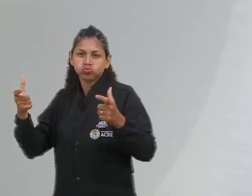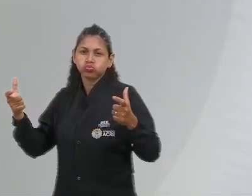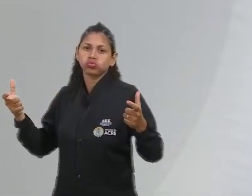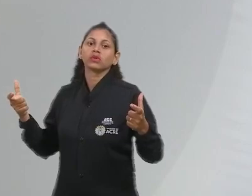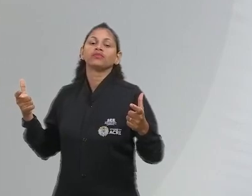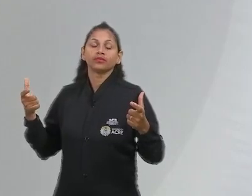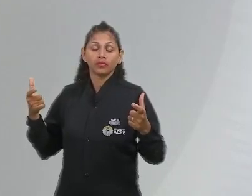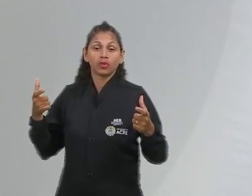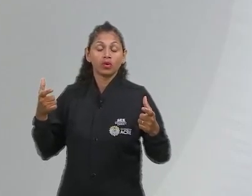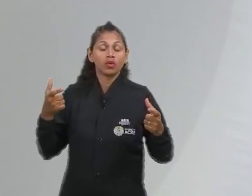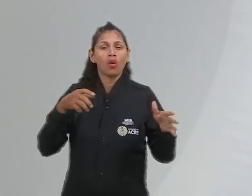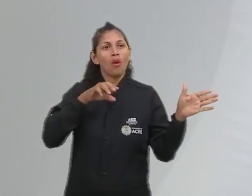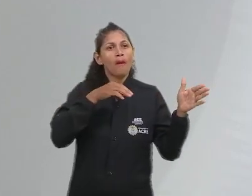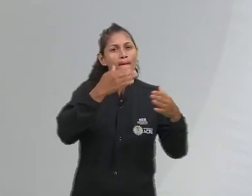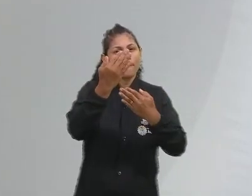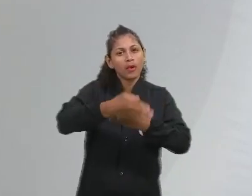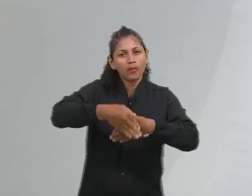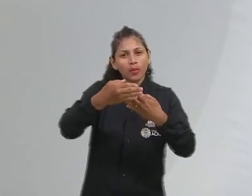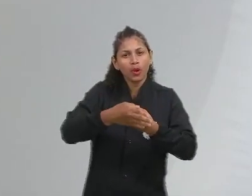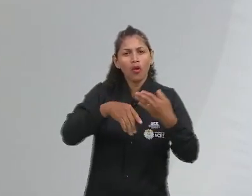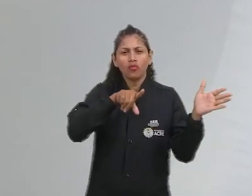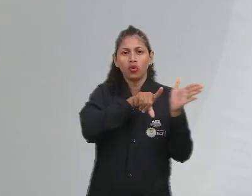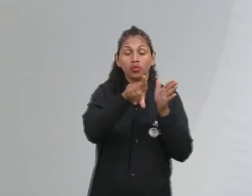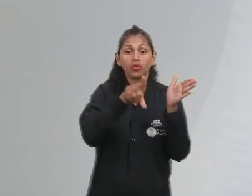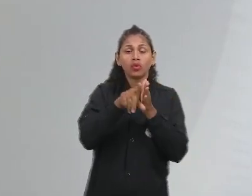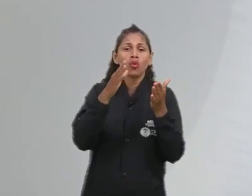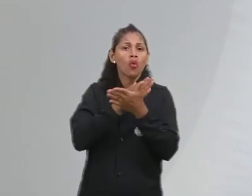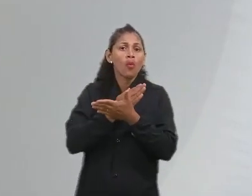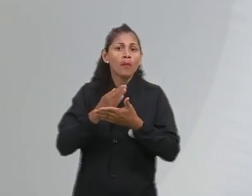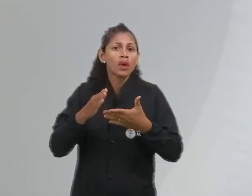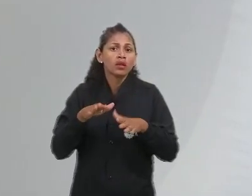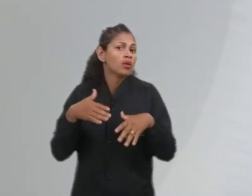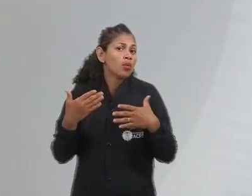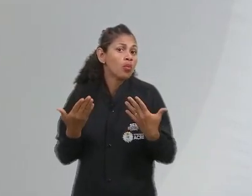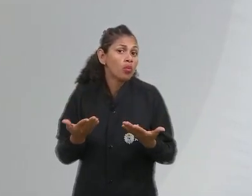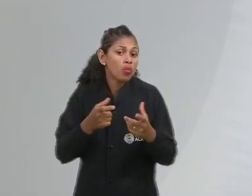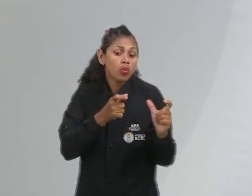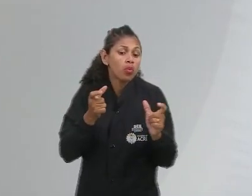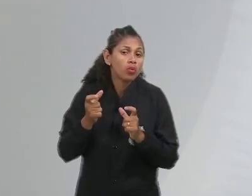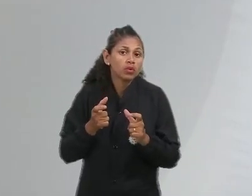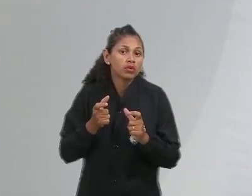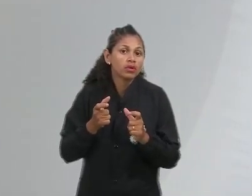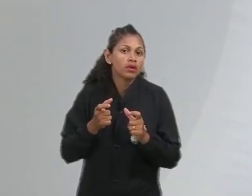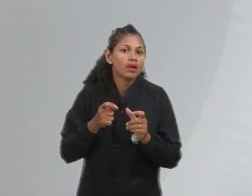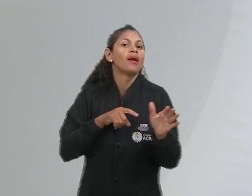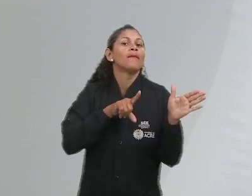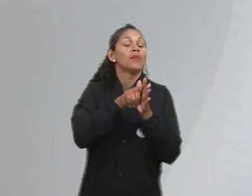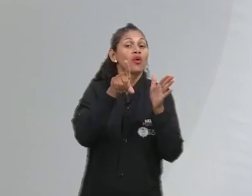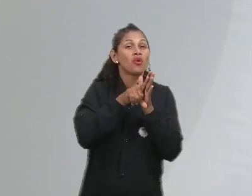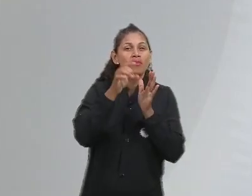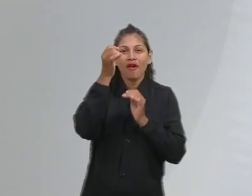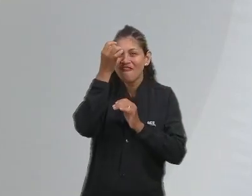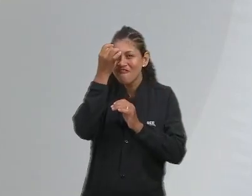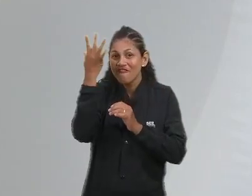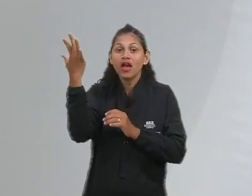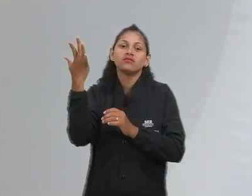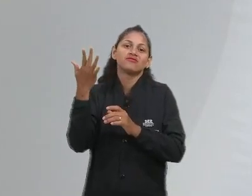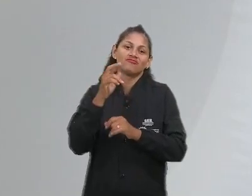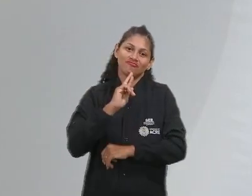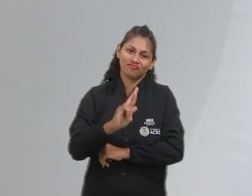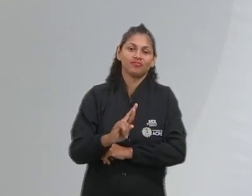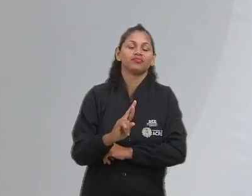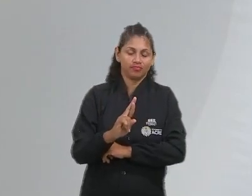um questionário para responder, como é que a gente começa? Pela questão mais fácil de resolver. Então, é isso que ele está propondo.